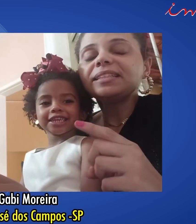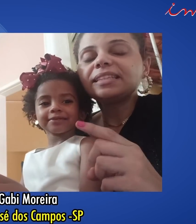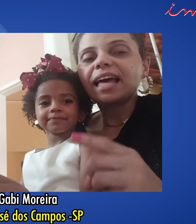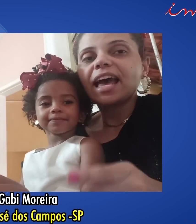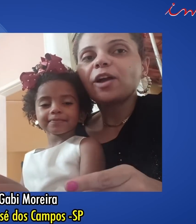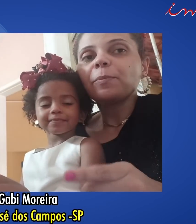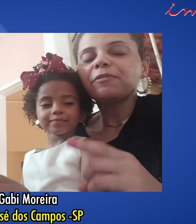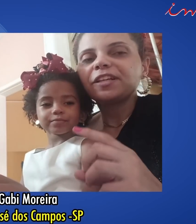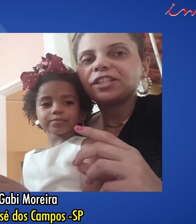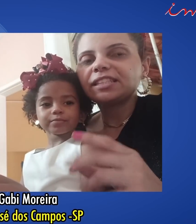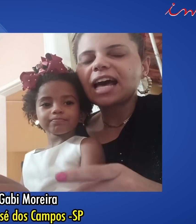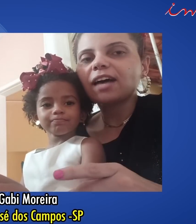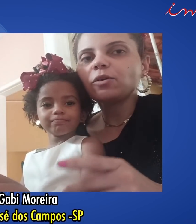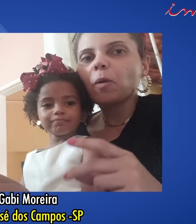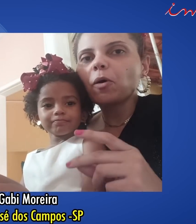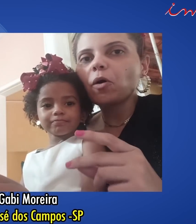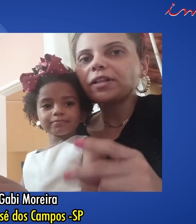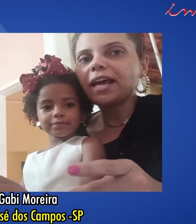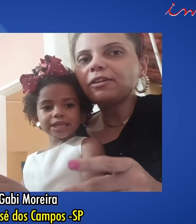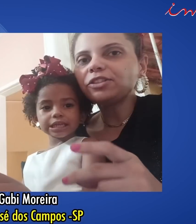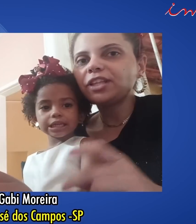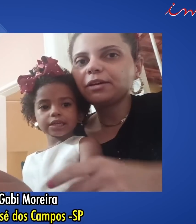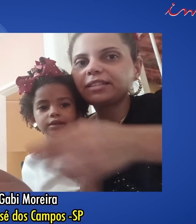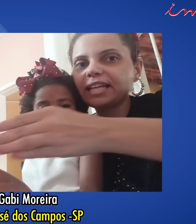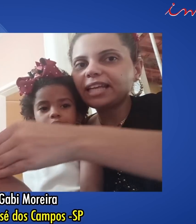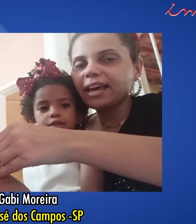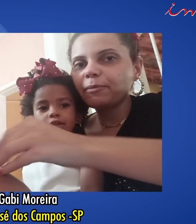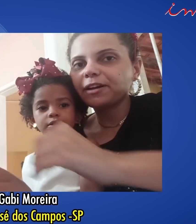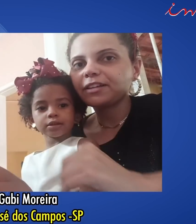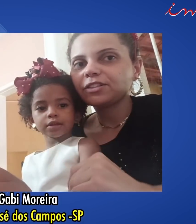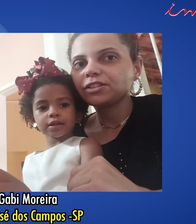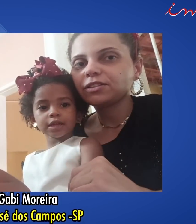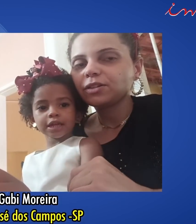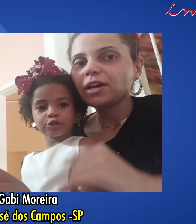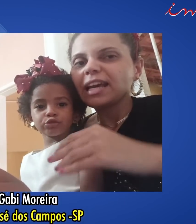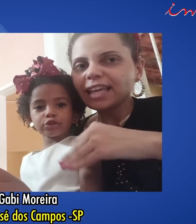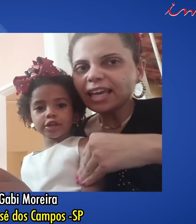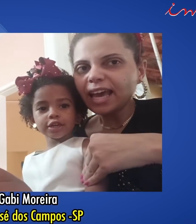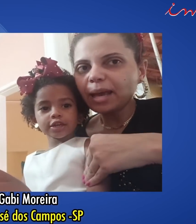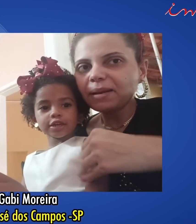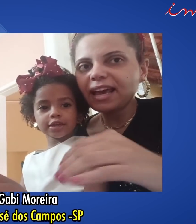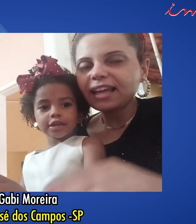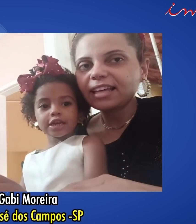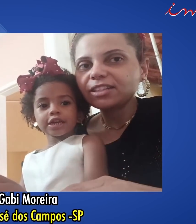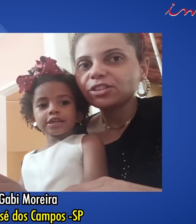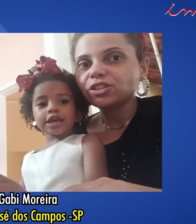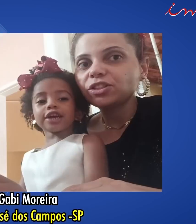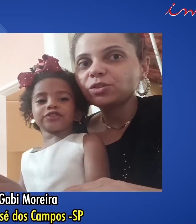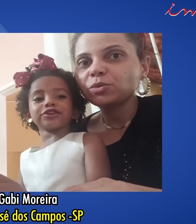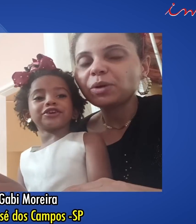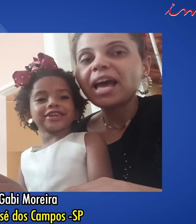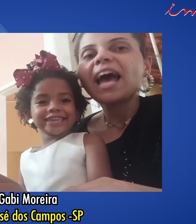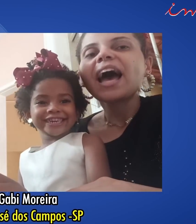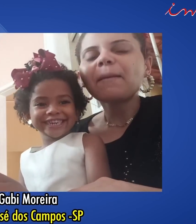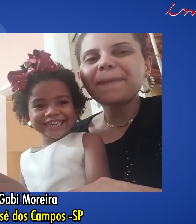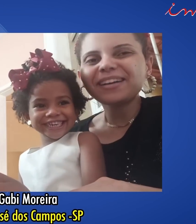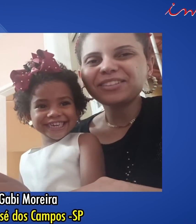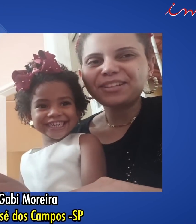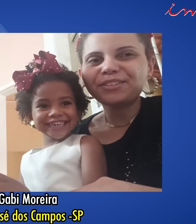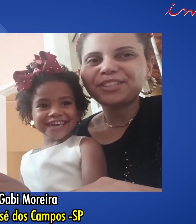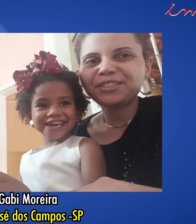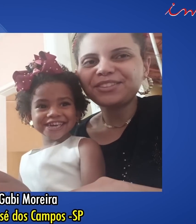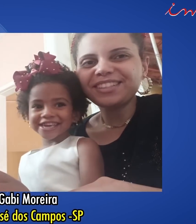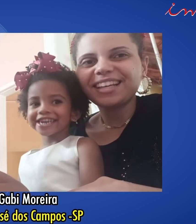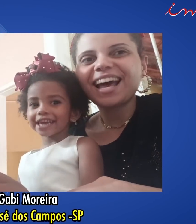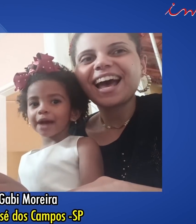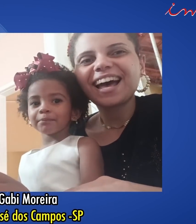é o mistério profetizado como Cordeiro de Deus, Ana Débora? Jesus! Quem é, Gabriela? Jesus! A paz do